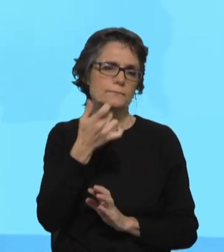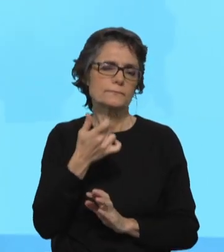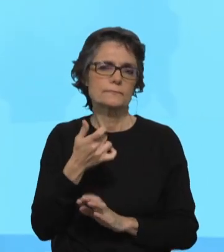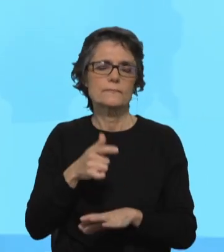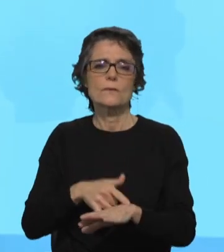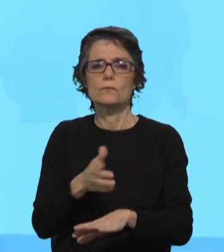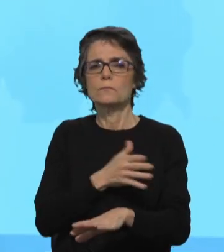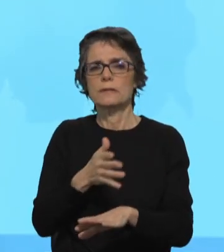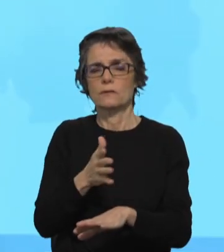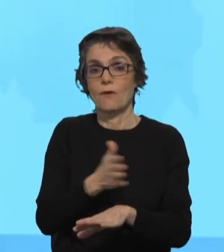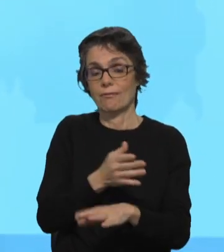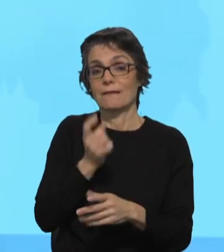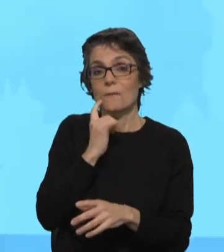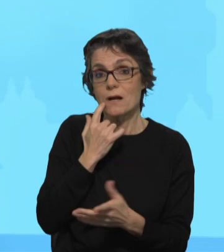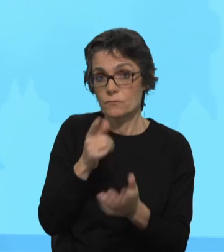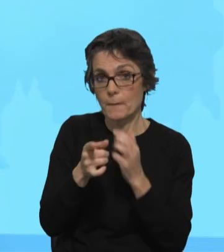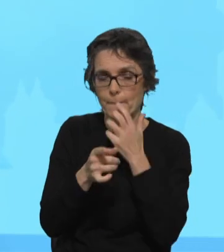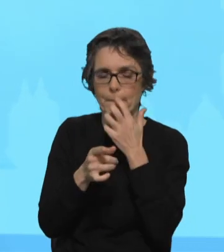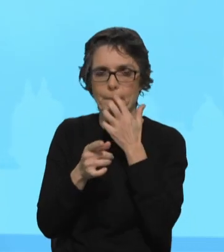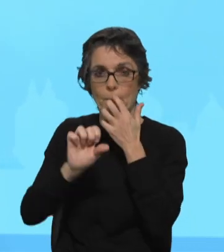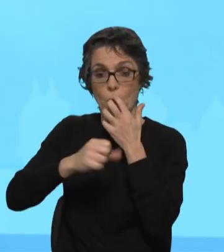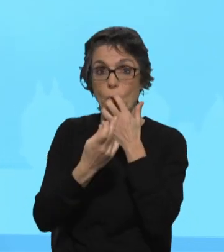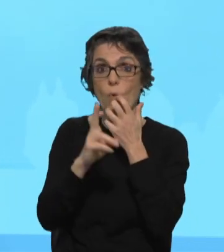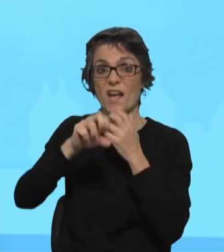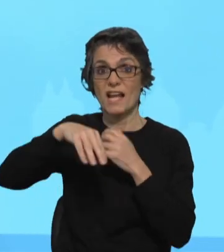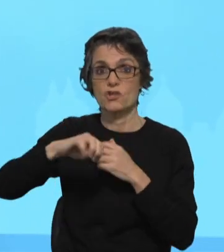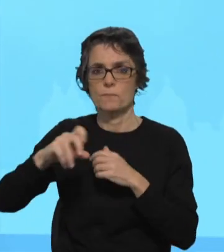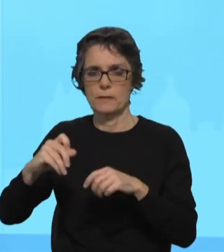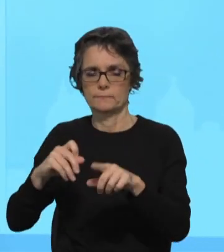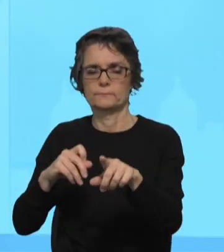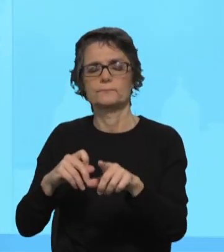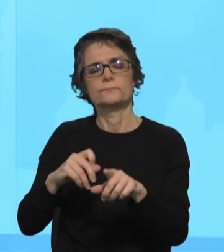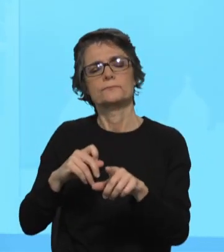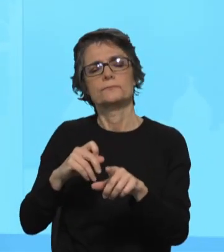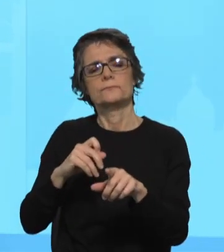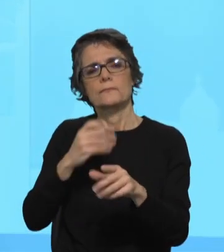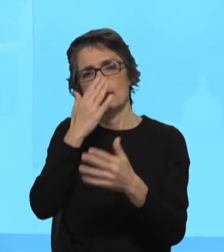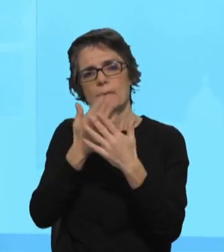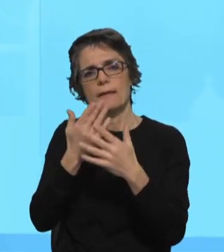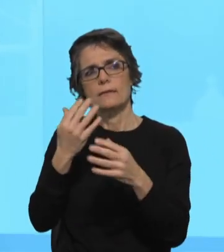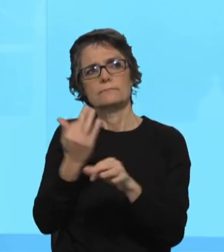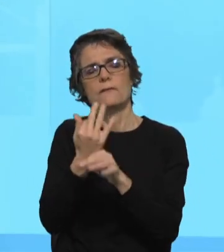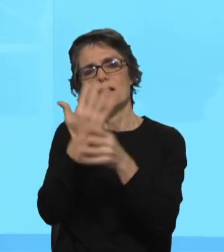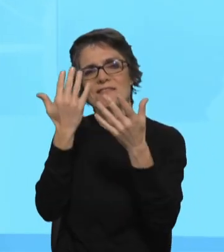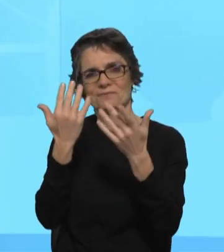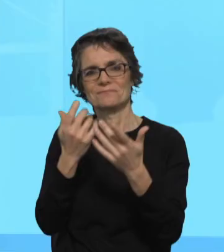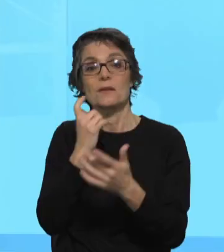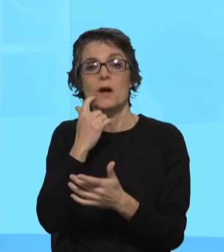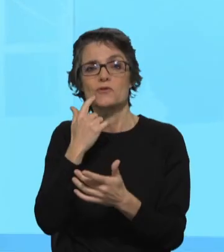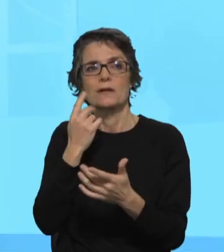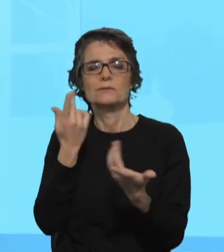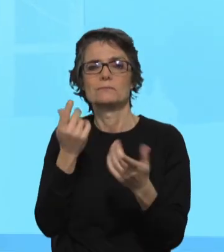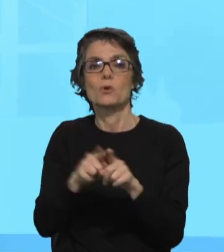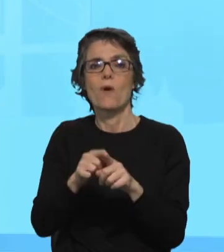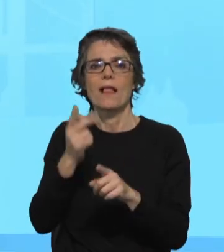este tempo de preparação para a Páscoa e se olharmos também para a própria celebração da Páscoa como a vitória da vida sobre a